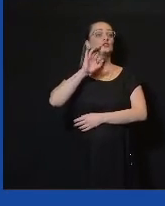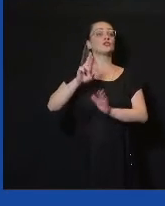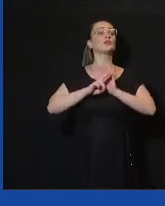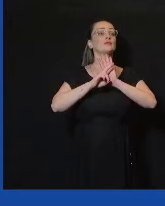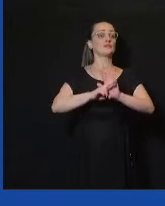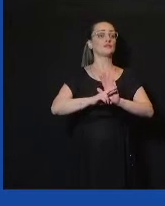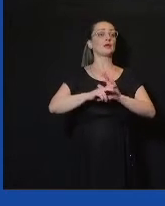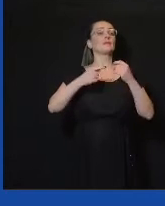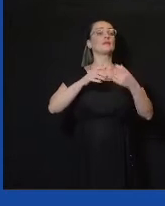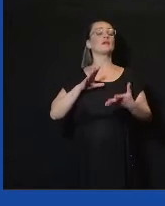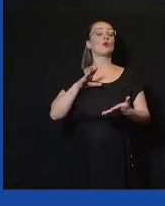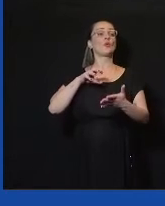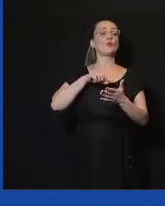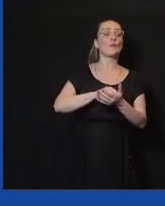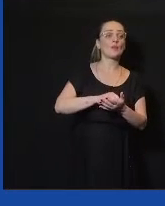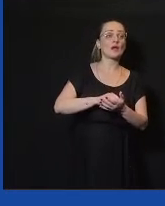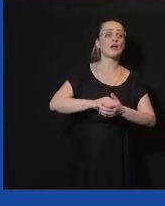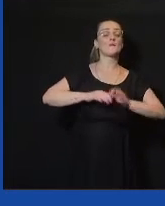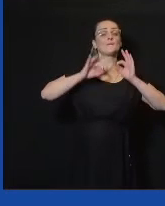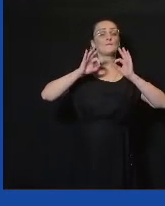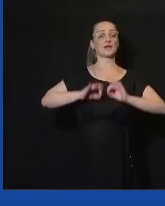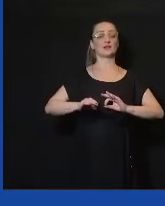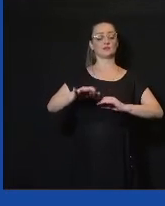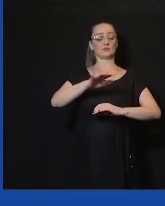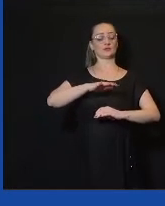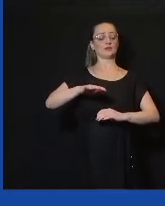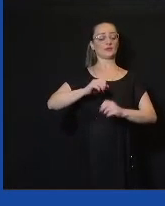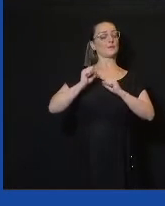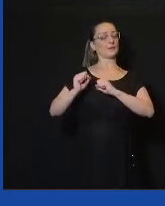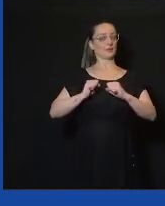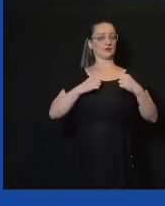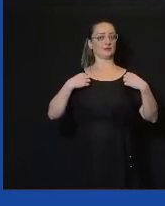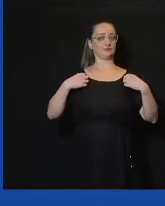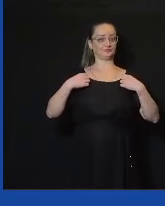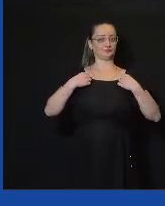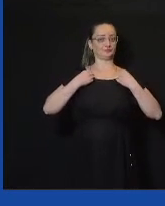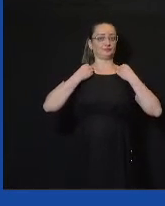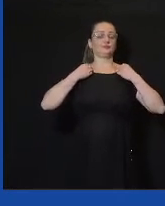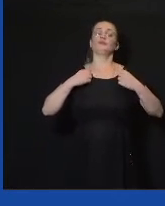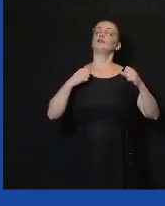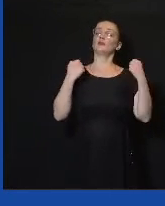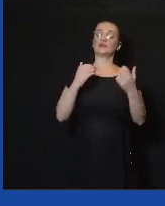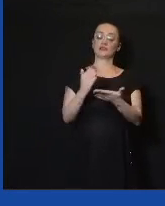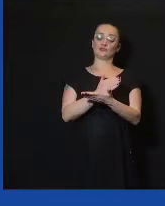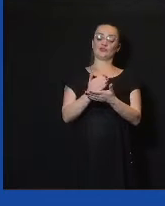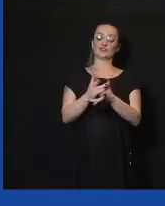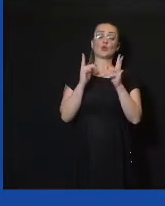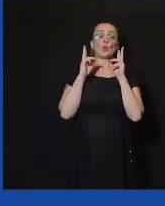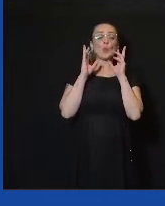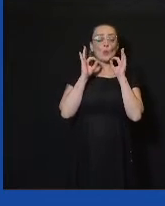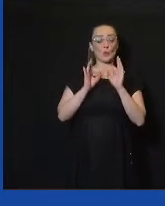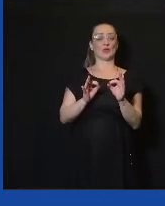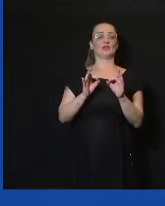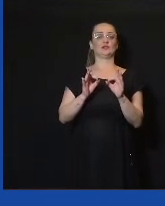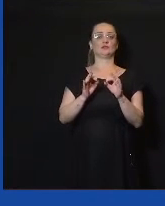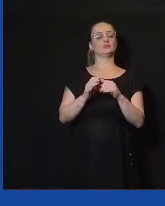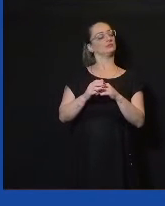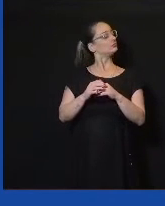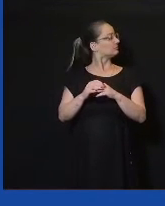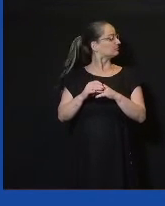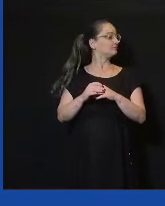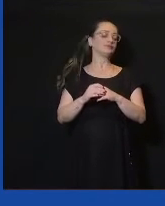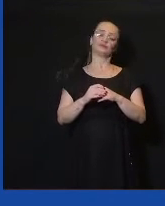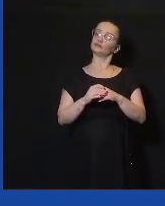preciso ocupação de fato no espaço de poder. É preciso divisão real da riqueza produzida. E é